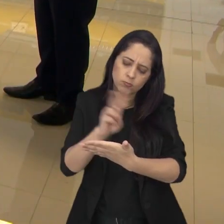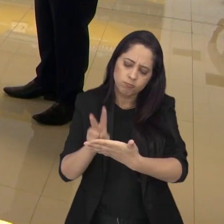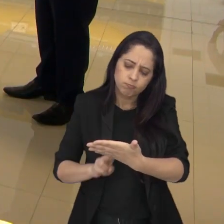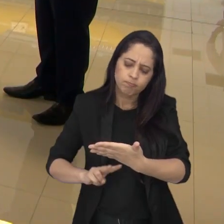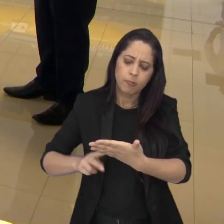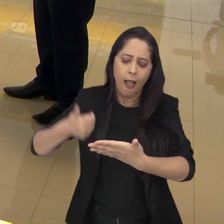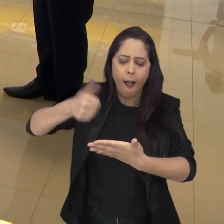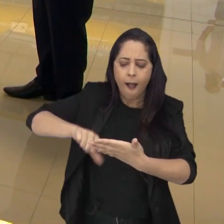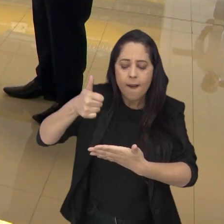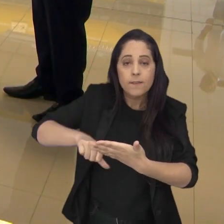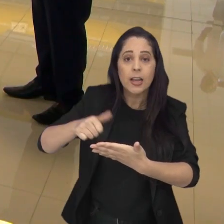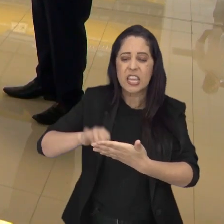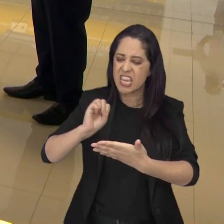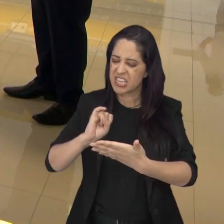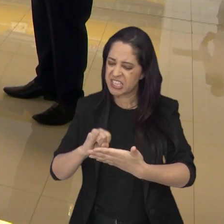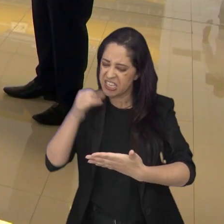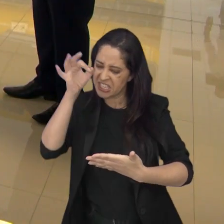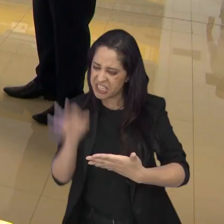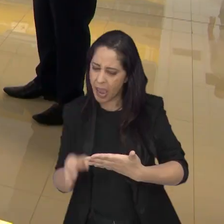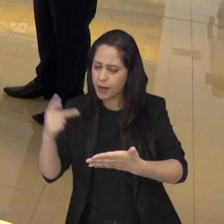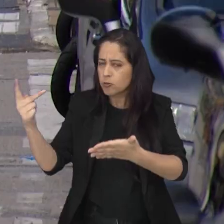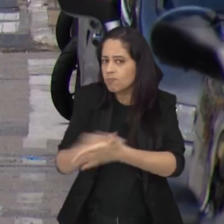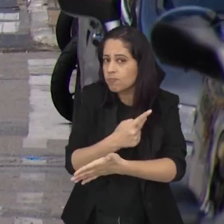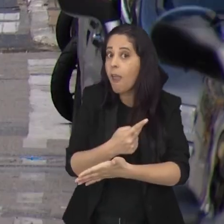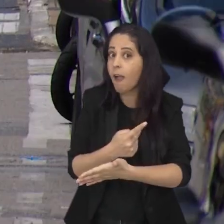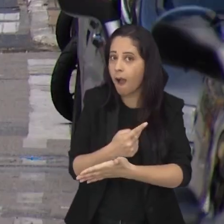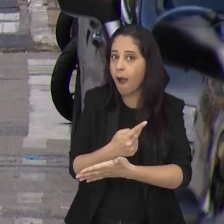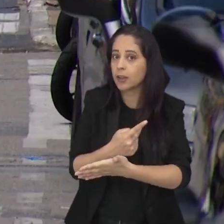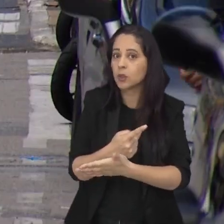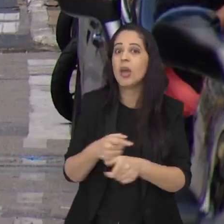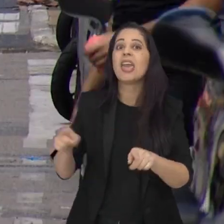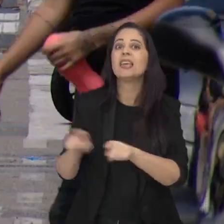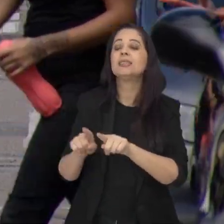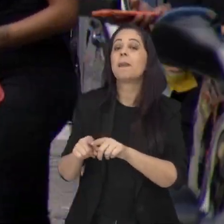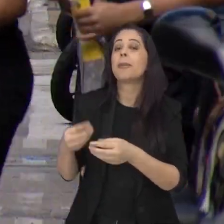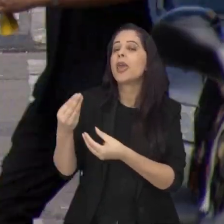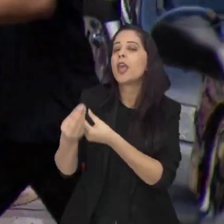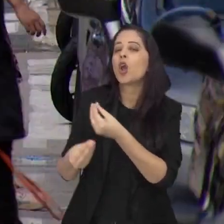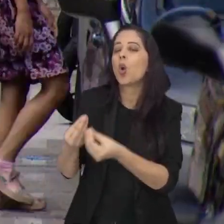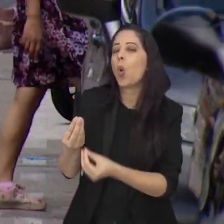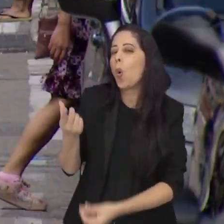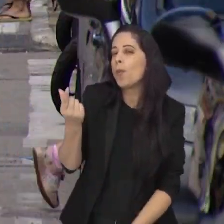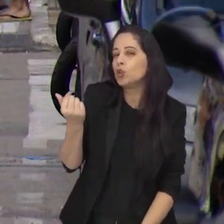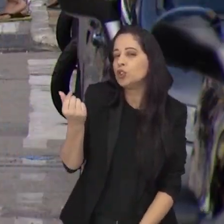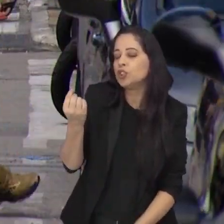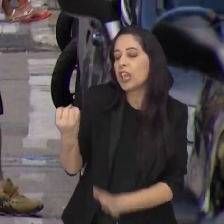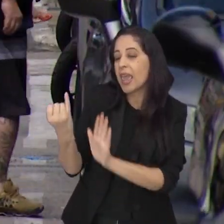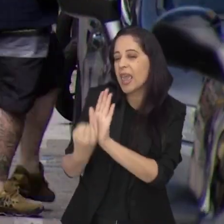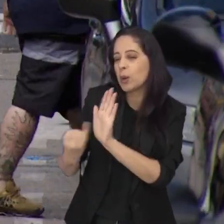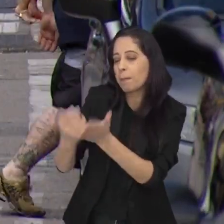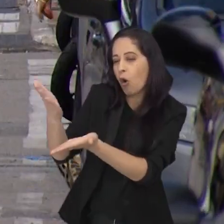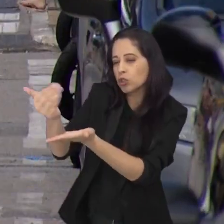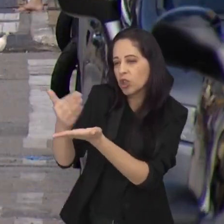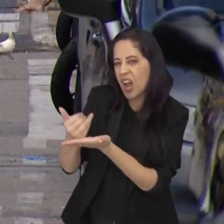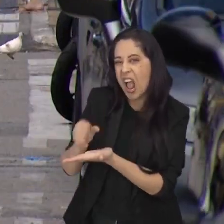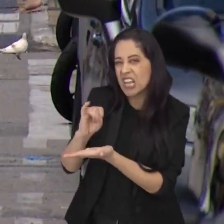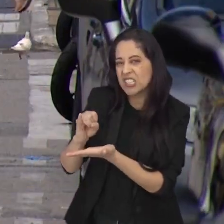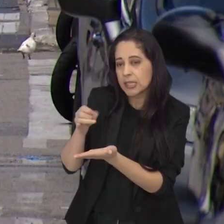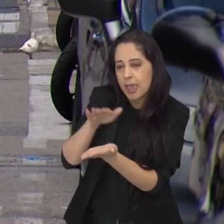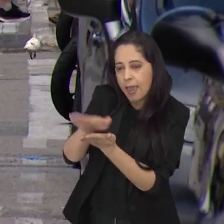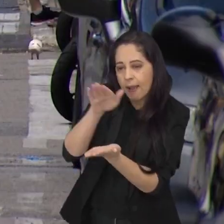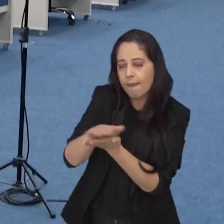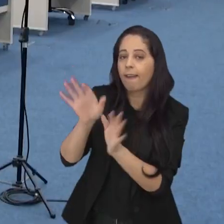venceram licitações estão sendo cumpridos e como o dinheiro público, arrecadado através de impostos, está